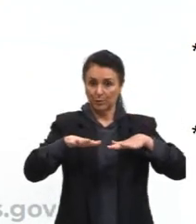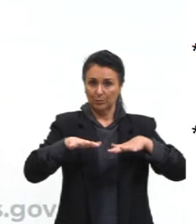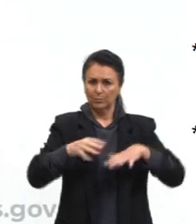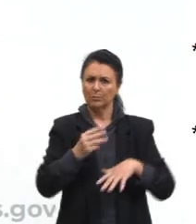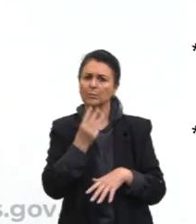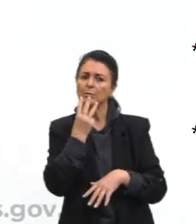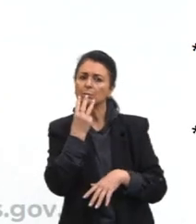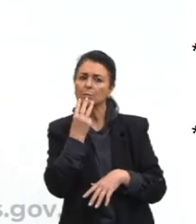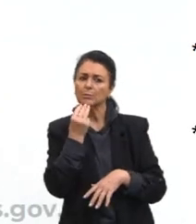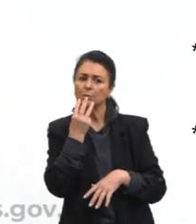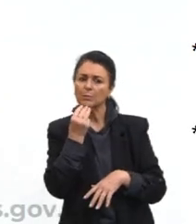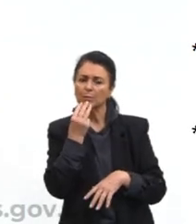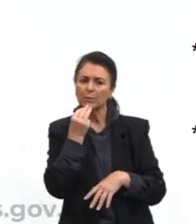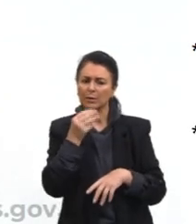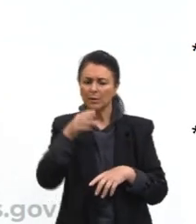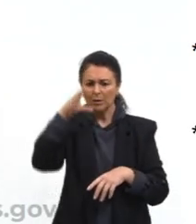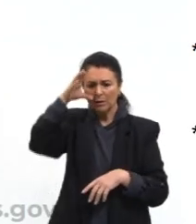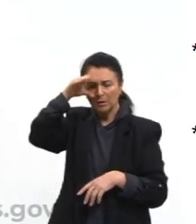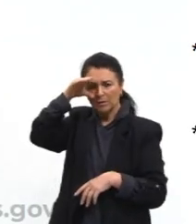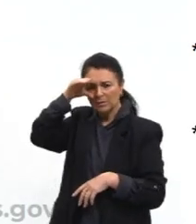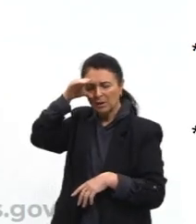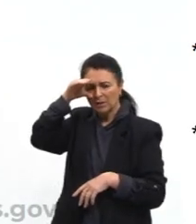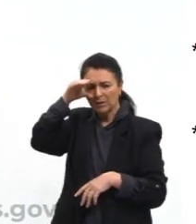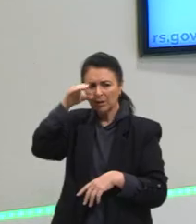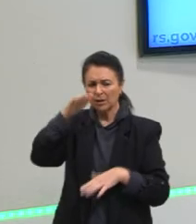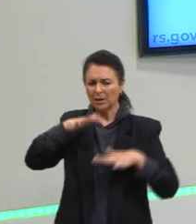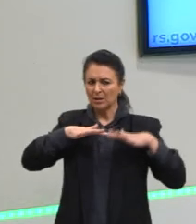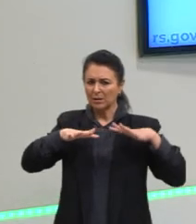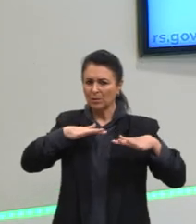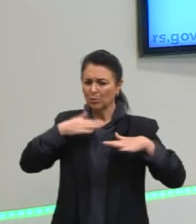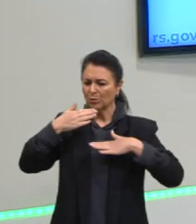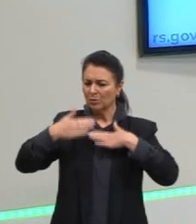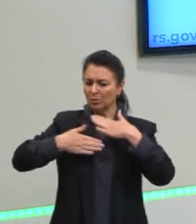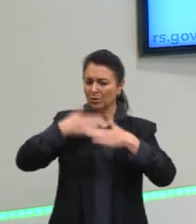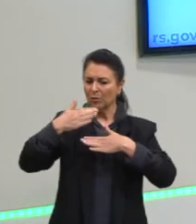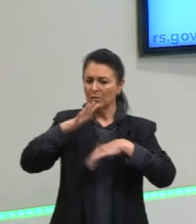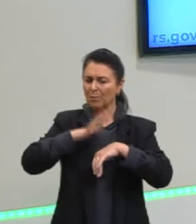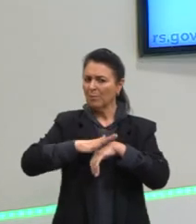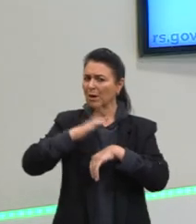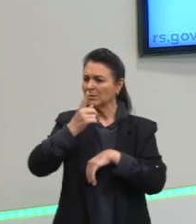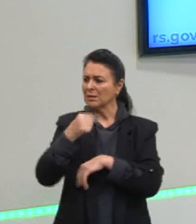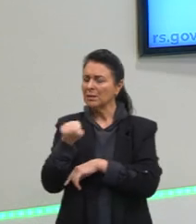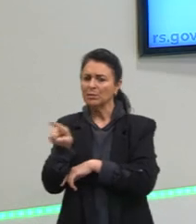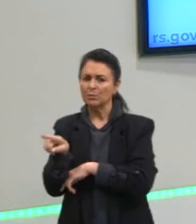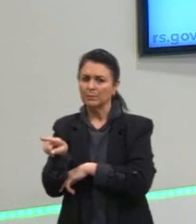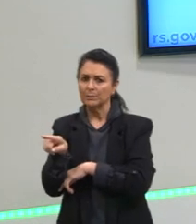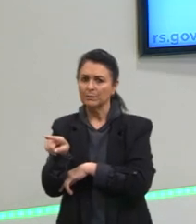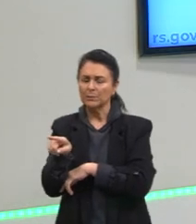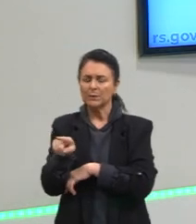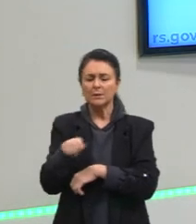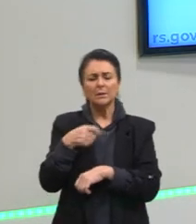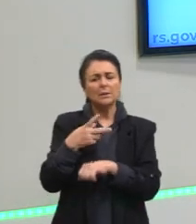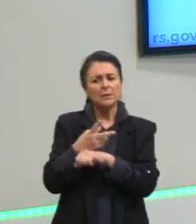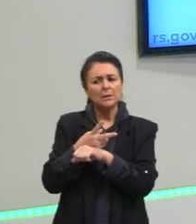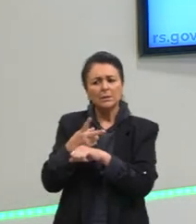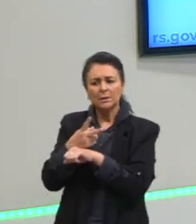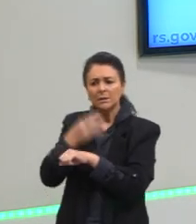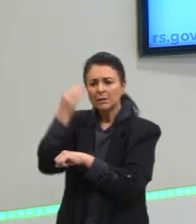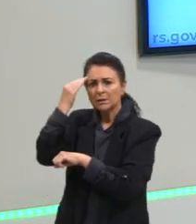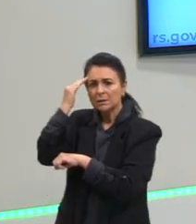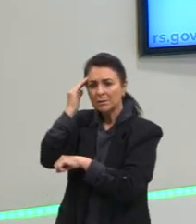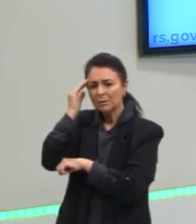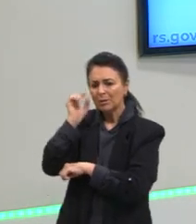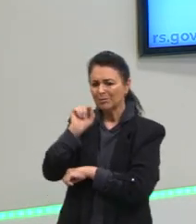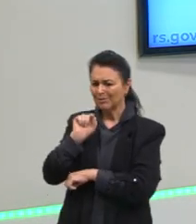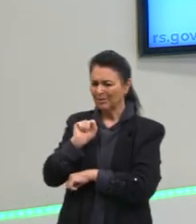observado que algumas Nações se desenvolvem mais que as outras e ele busca entender o que que tem